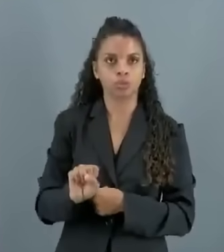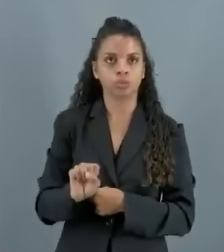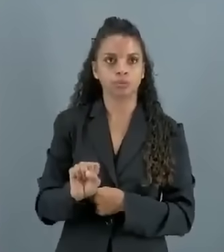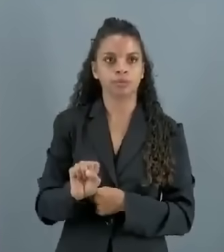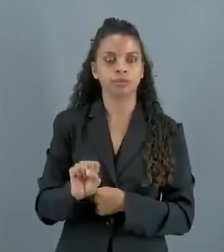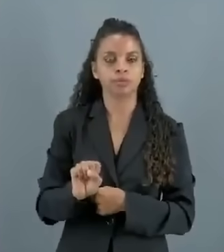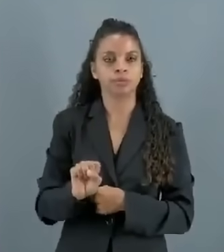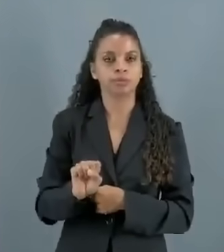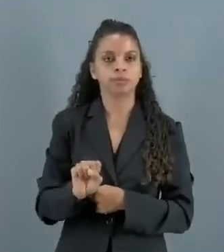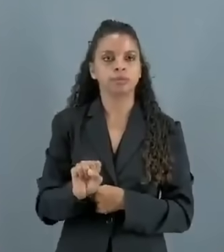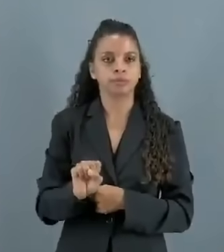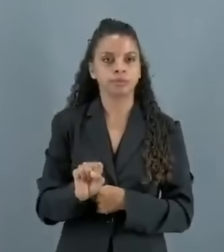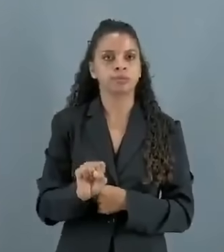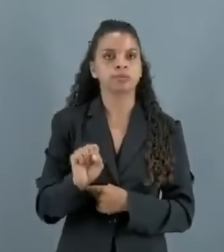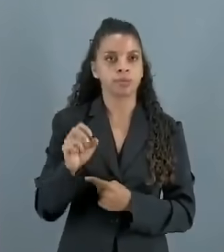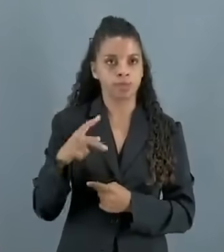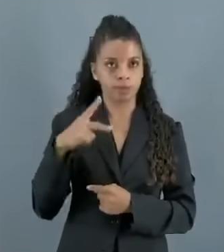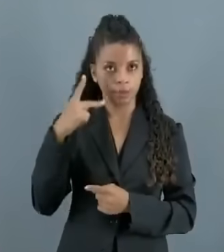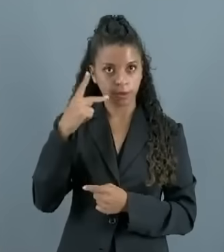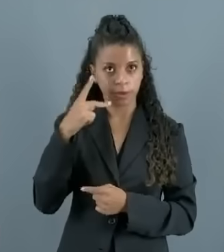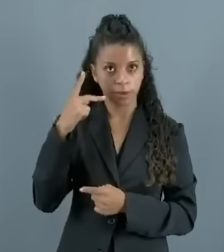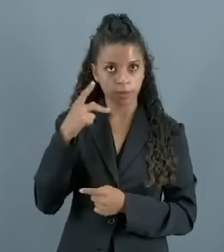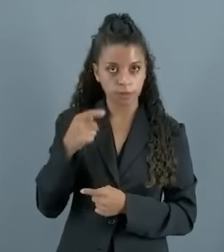federais e por advogados gerais da União,